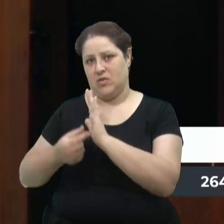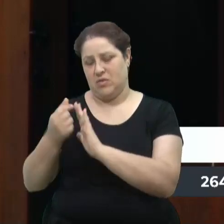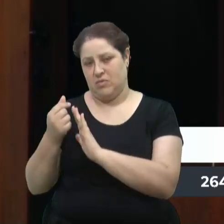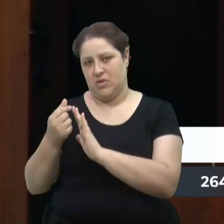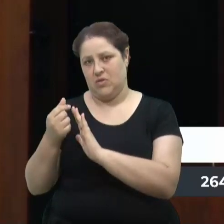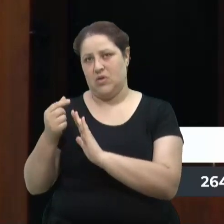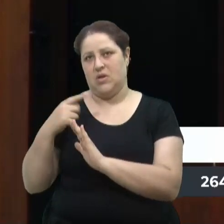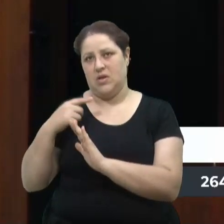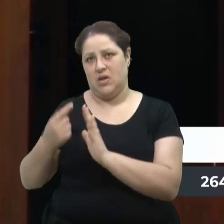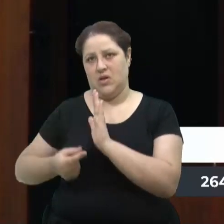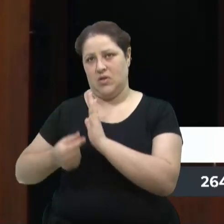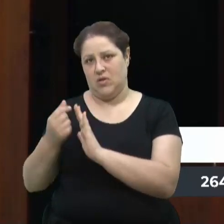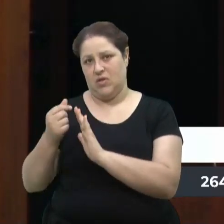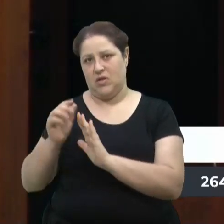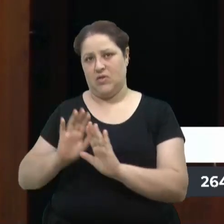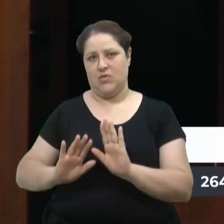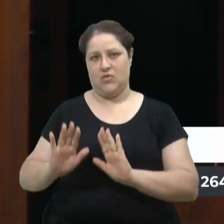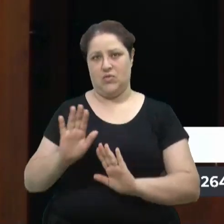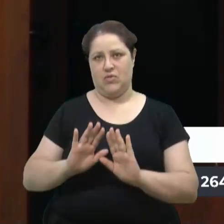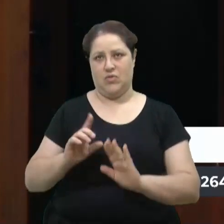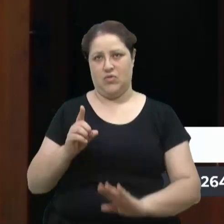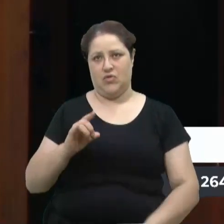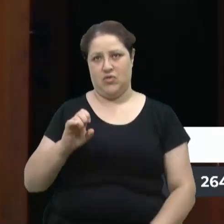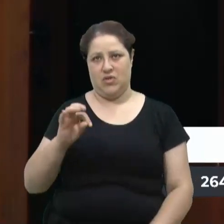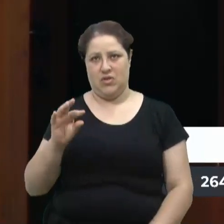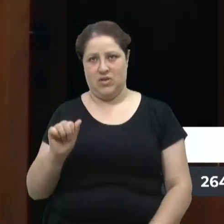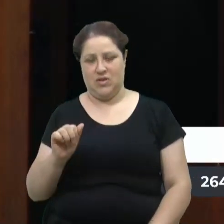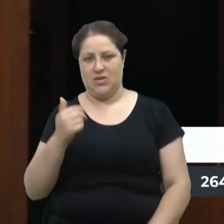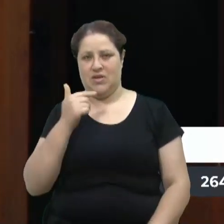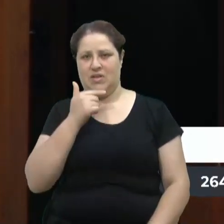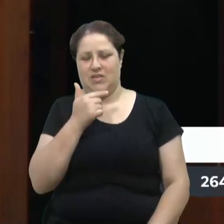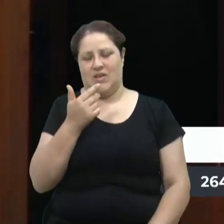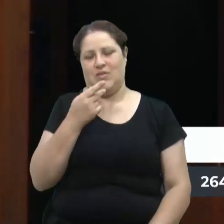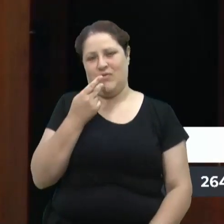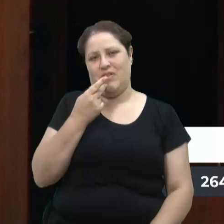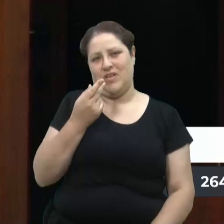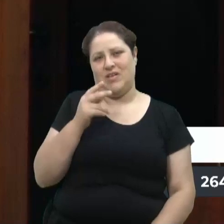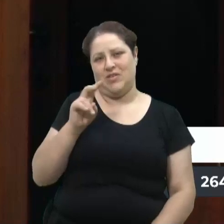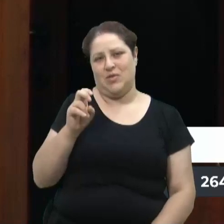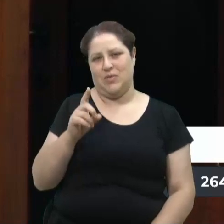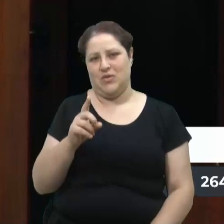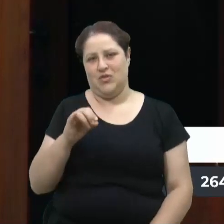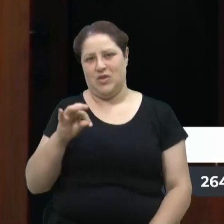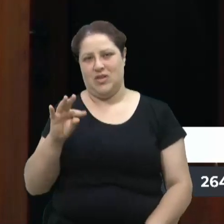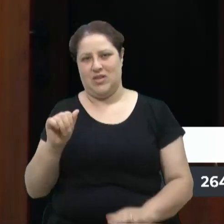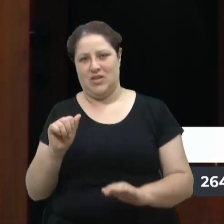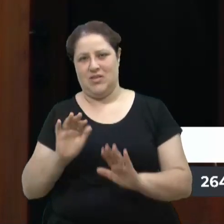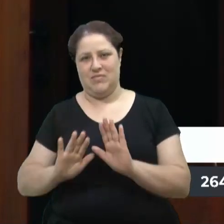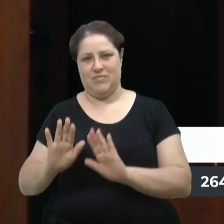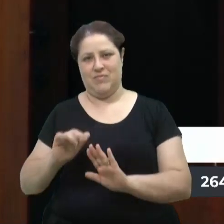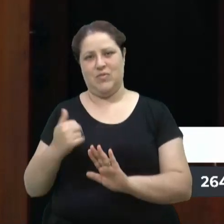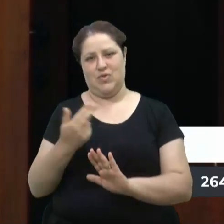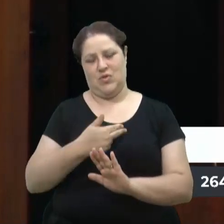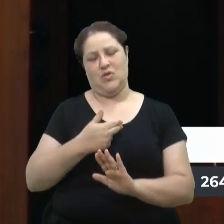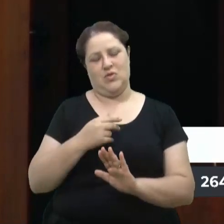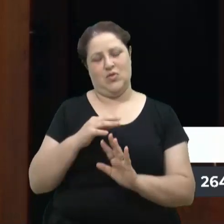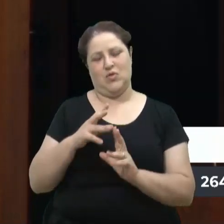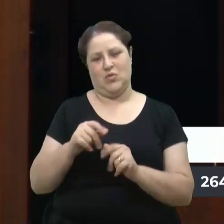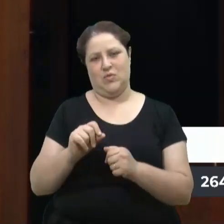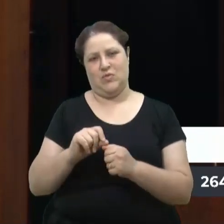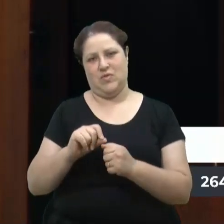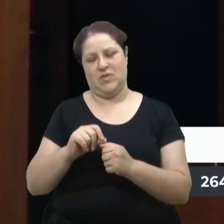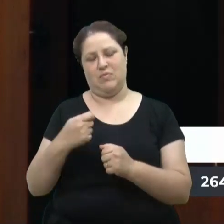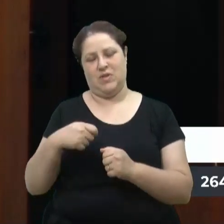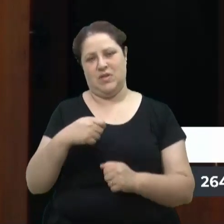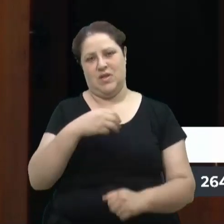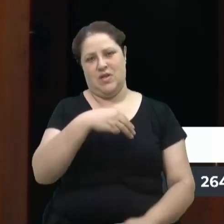orçamento, pessoal, é dieta. Pode parecer engraçado eu falar de dieta, mas é. Orçamento é dieta, todos nós fizemos. Metas e cotas